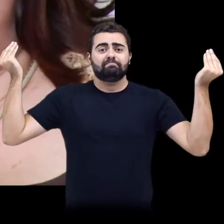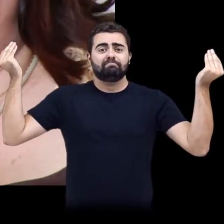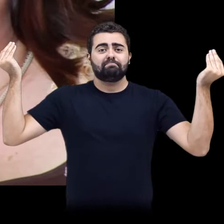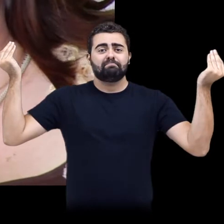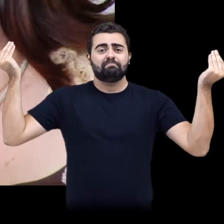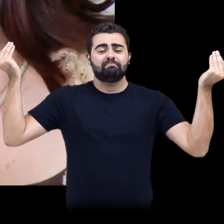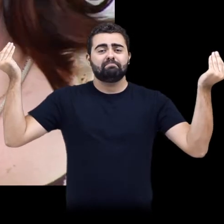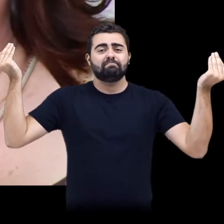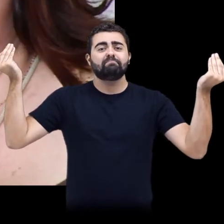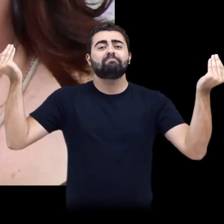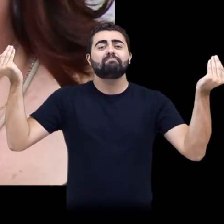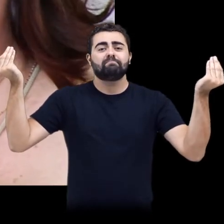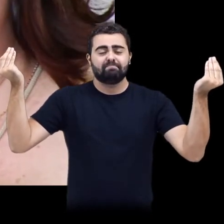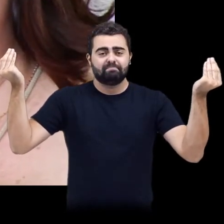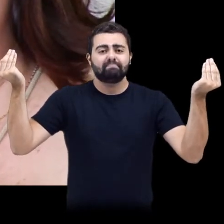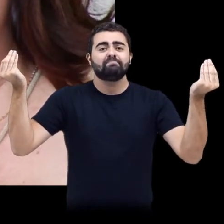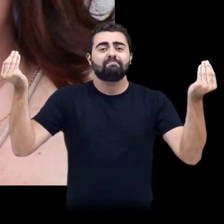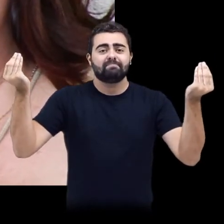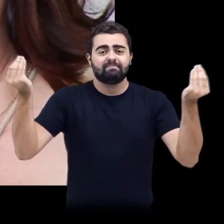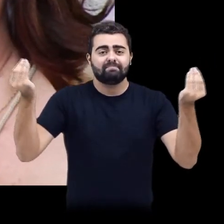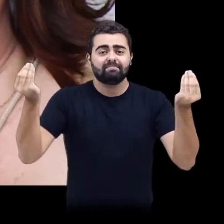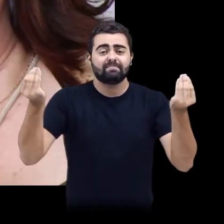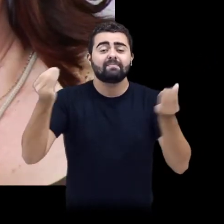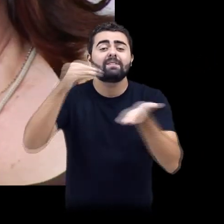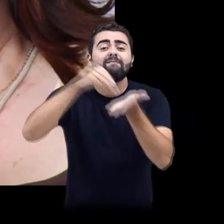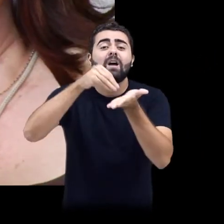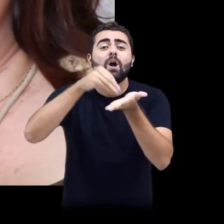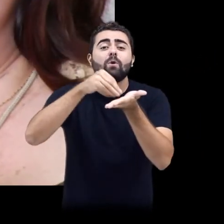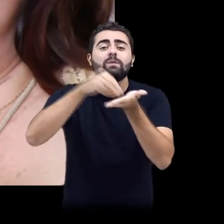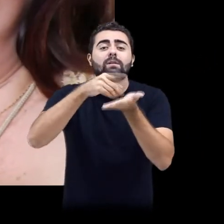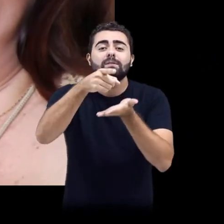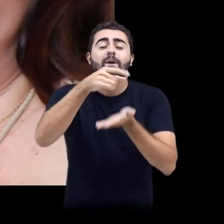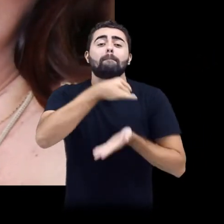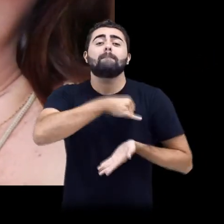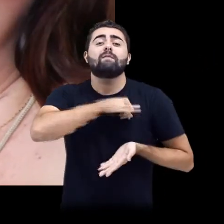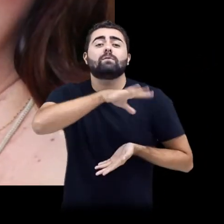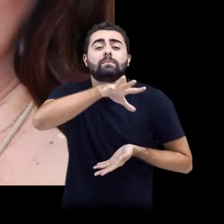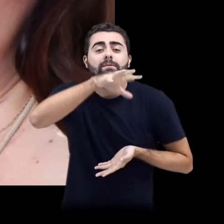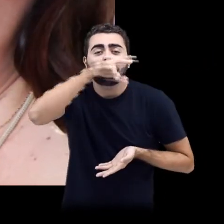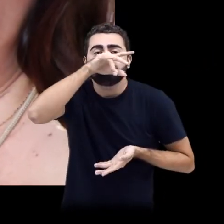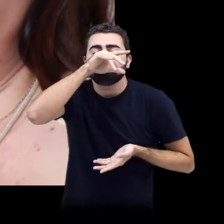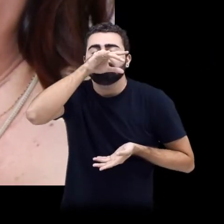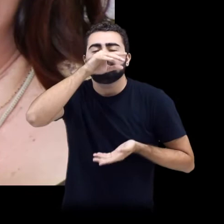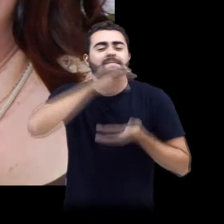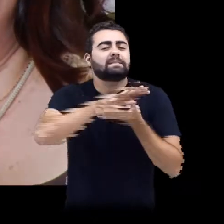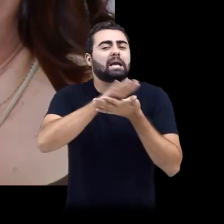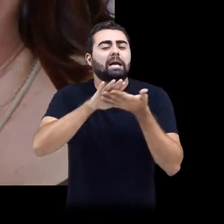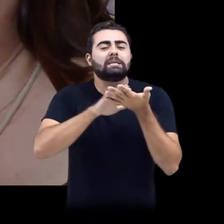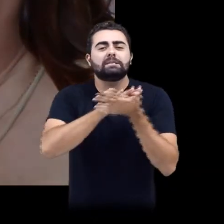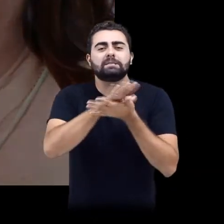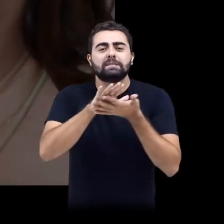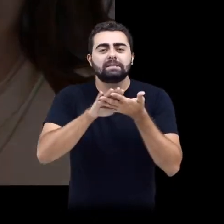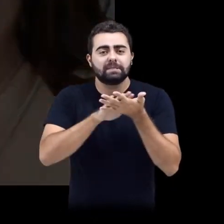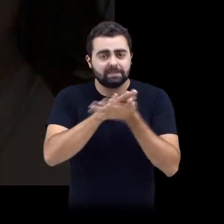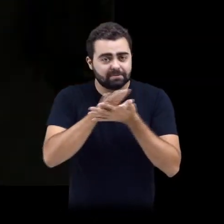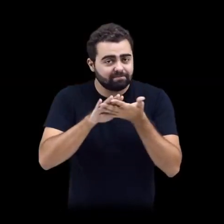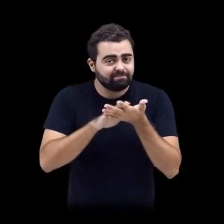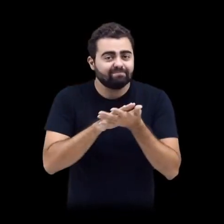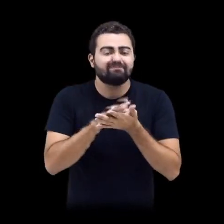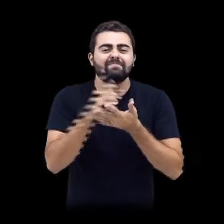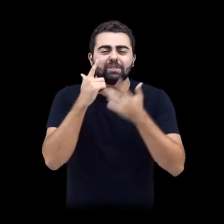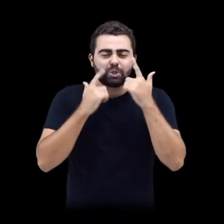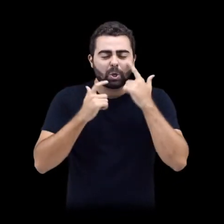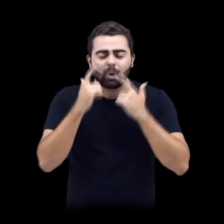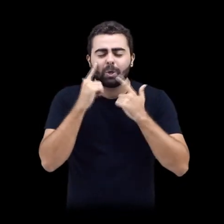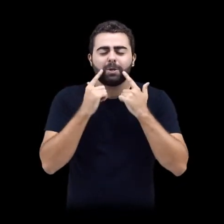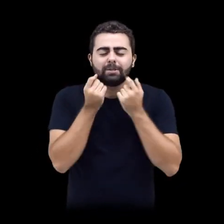pois teu perfume não veio, o pranto chegou de leve. Foto